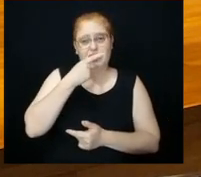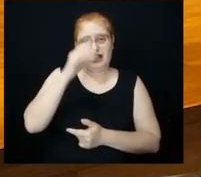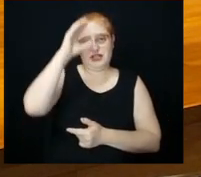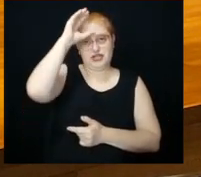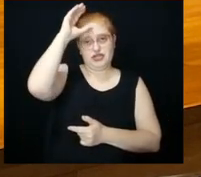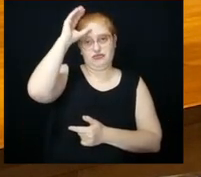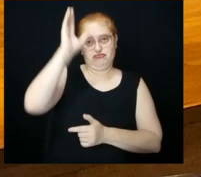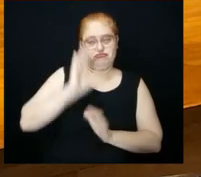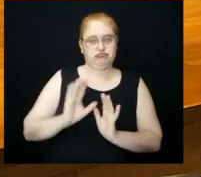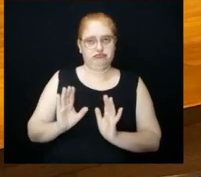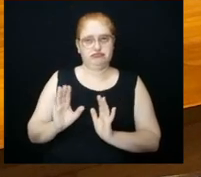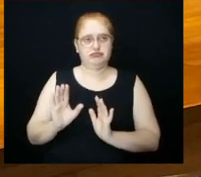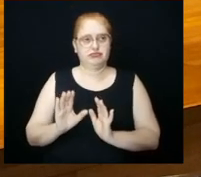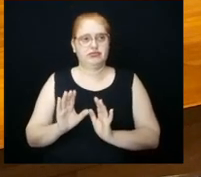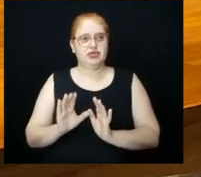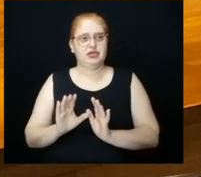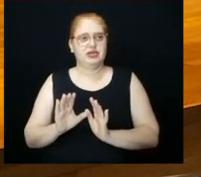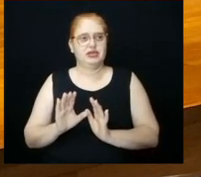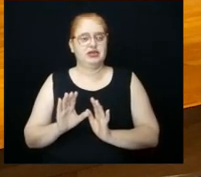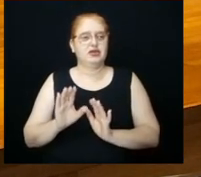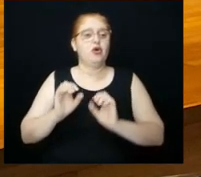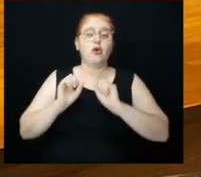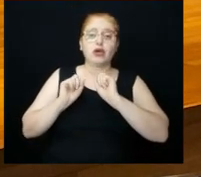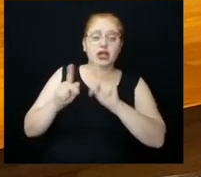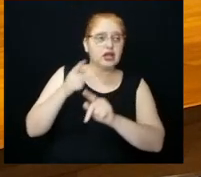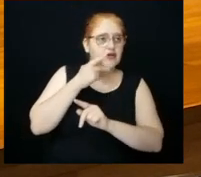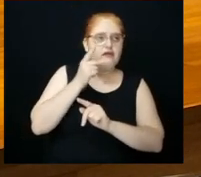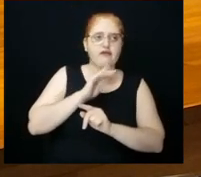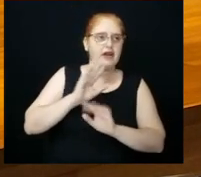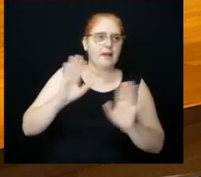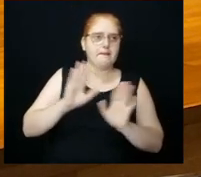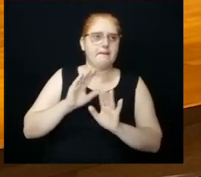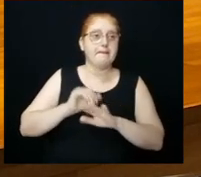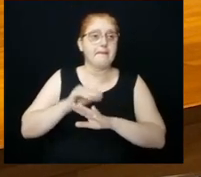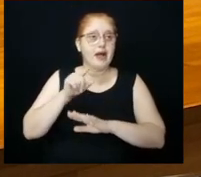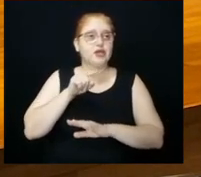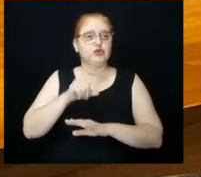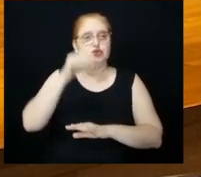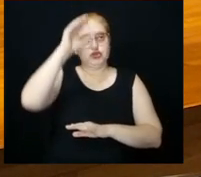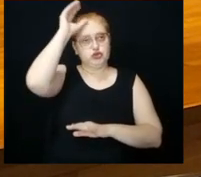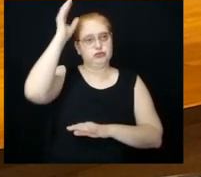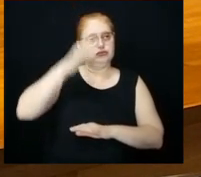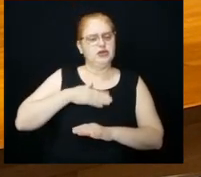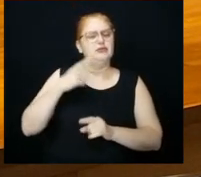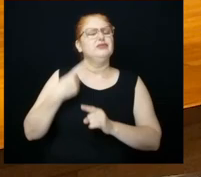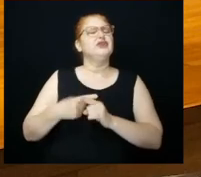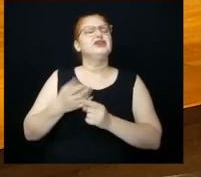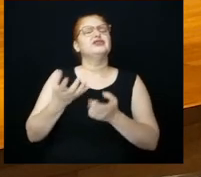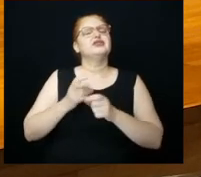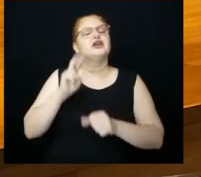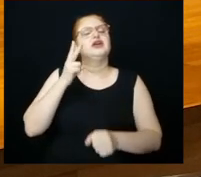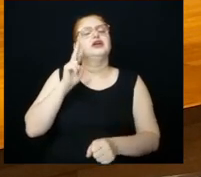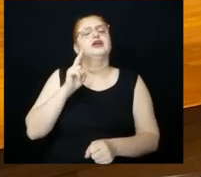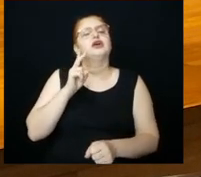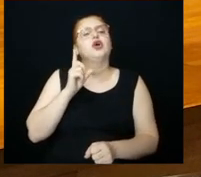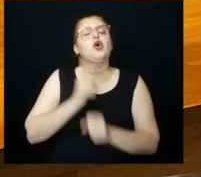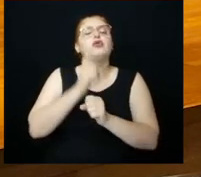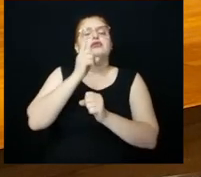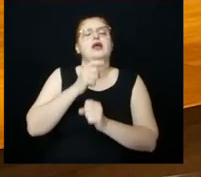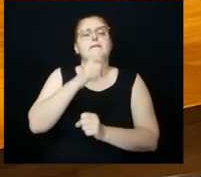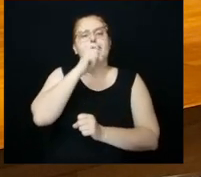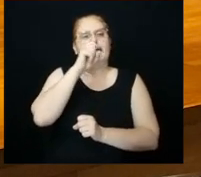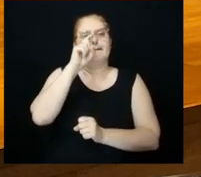não gosto. Não lhe chamo nunca mais. E me diga, você quer encontrar seus pais por quê? Já expliquei tantas